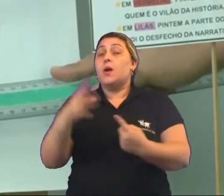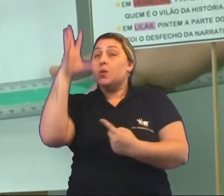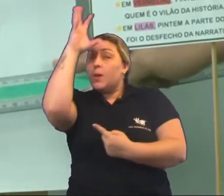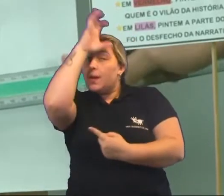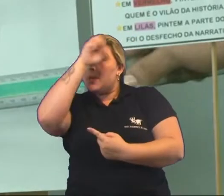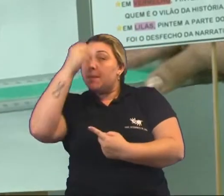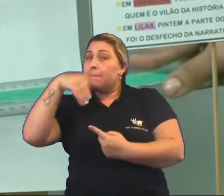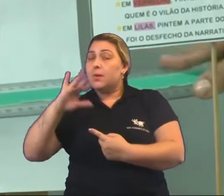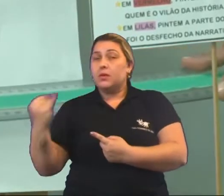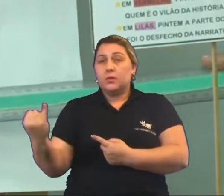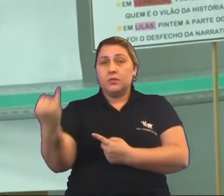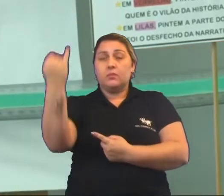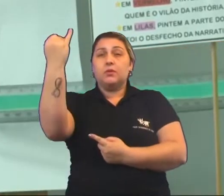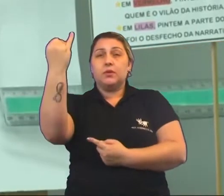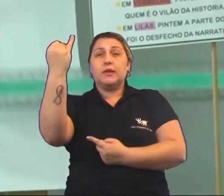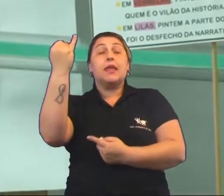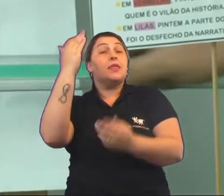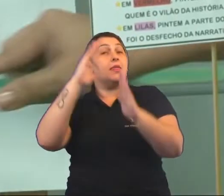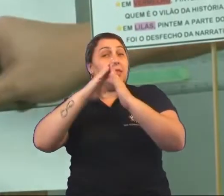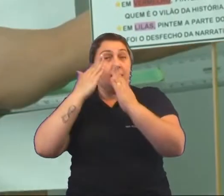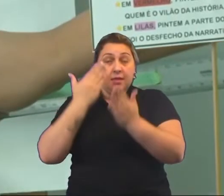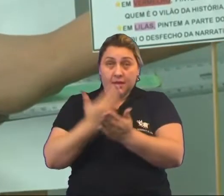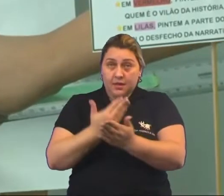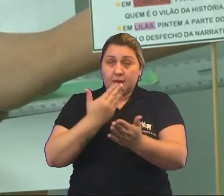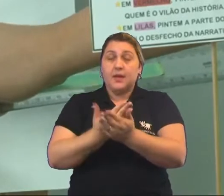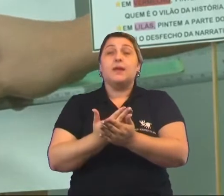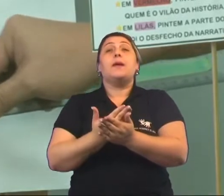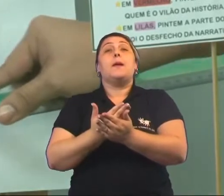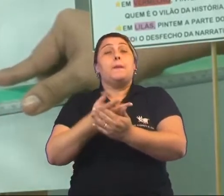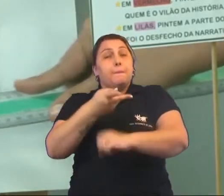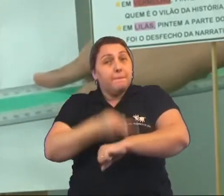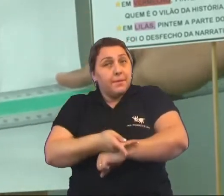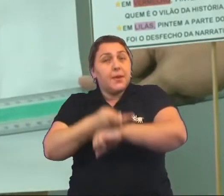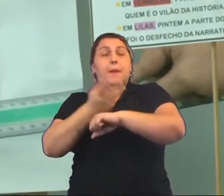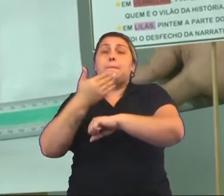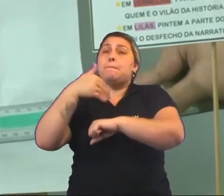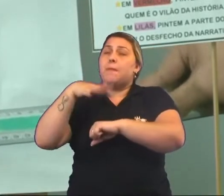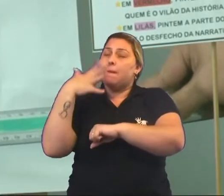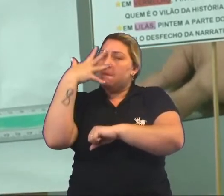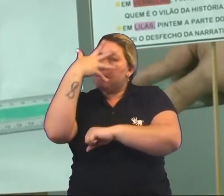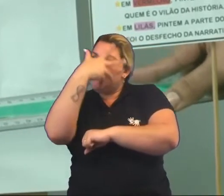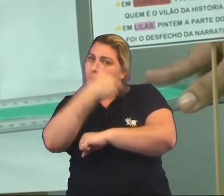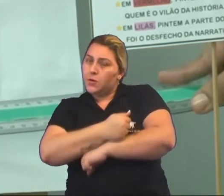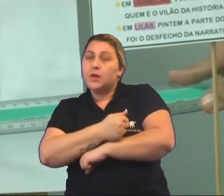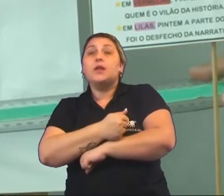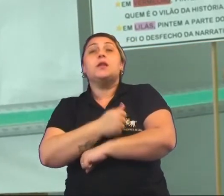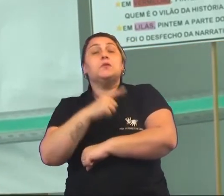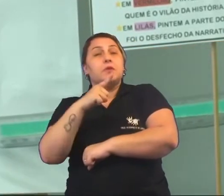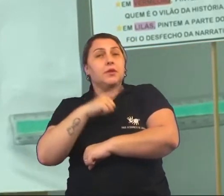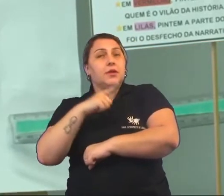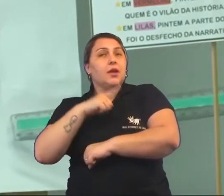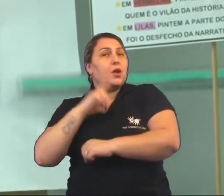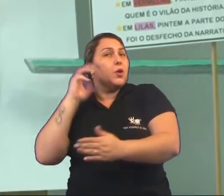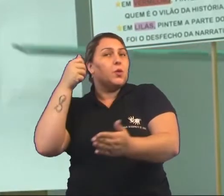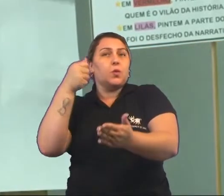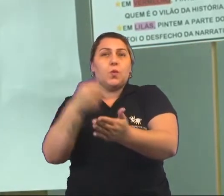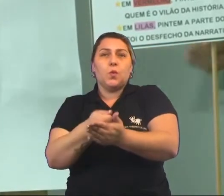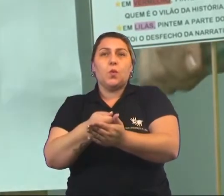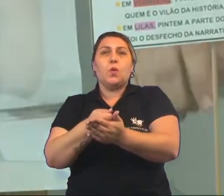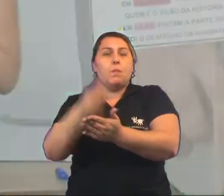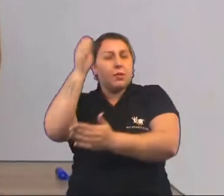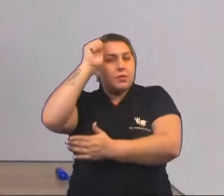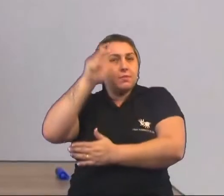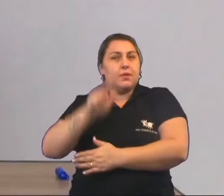mais importante foi a de que na escola, pratinha, por mais bonita que seja, não compra